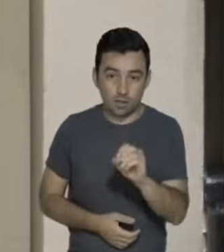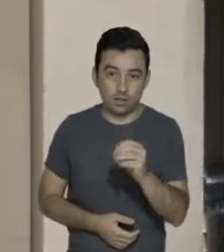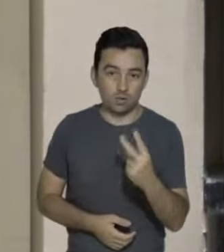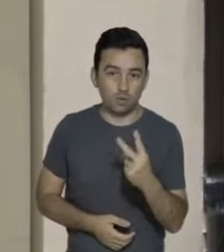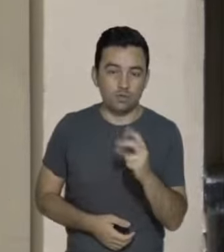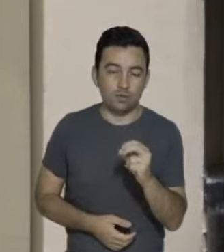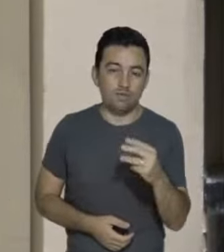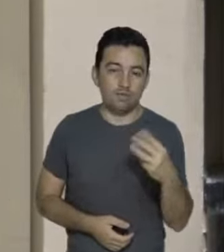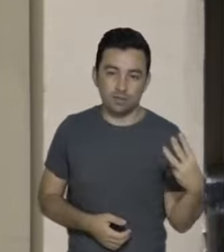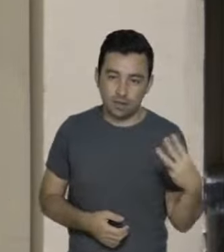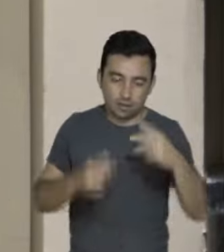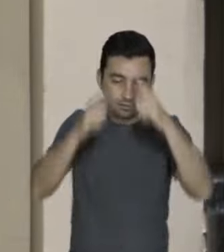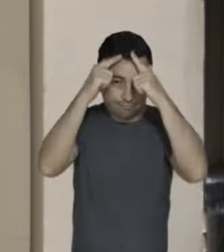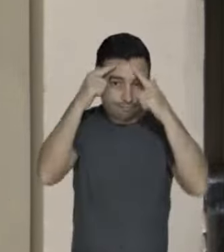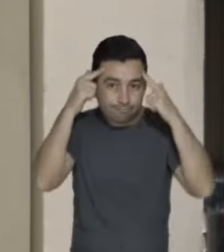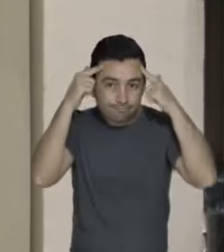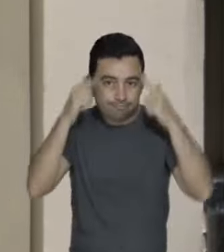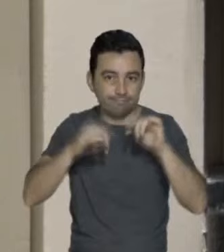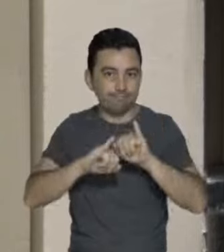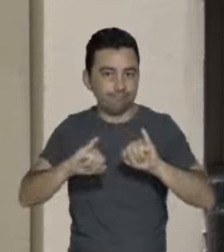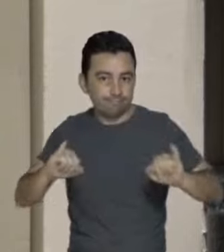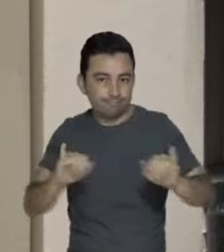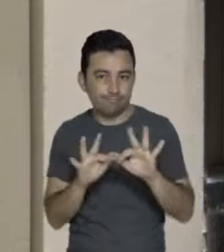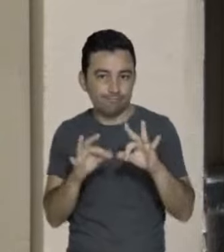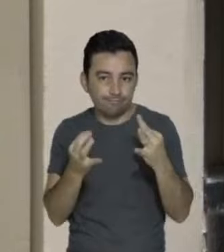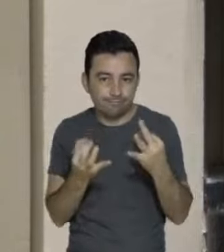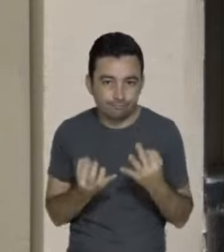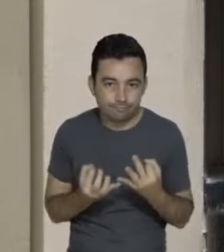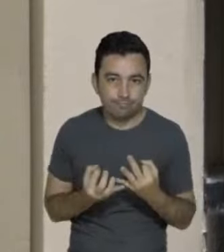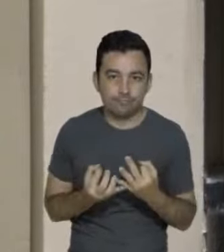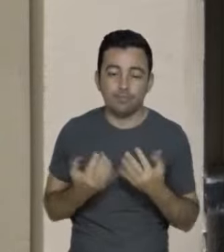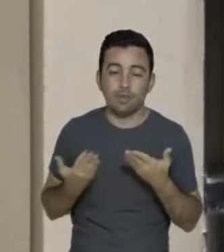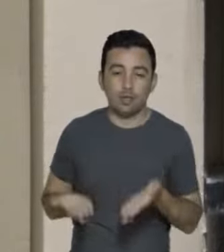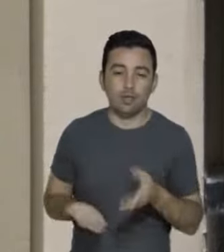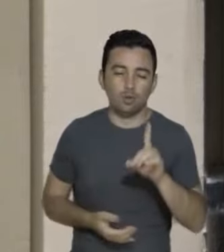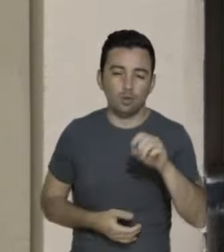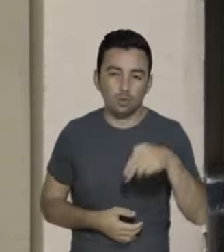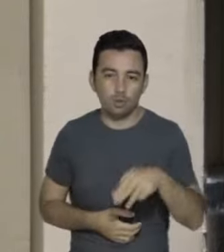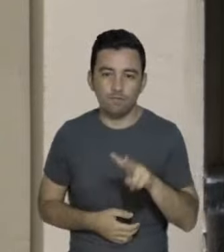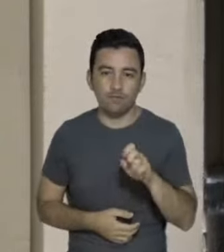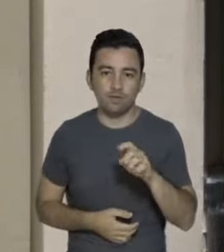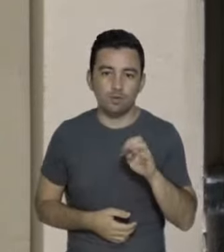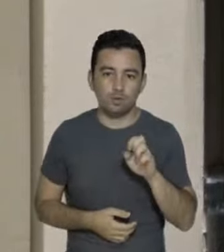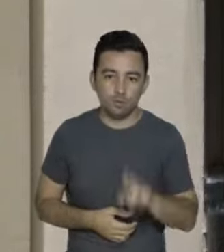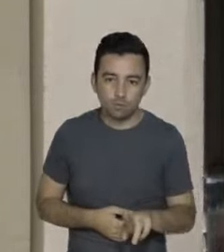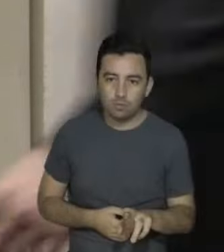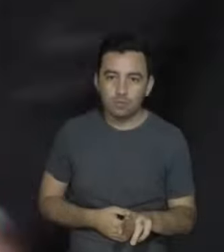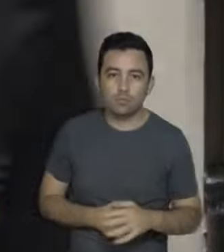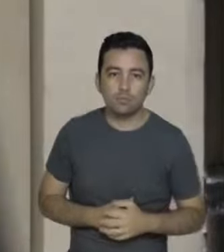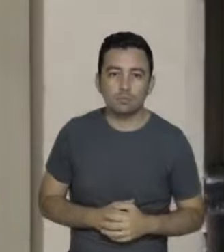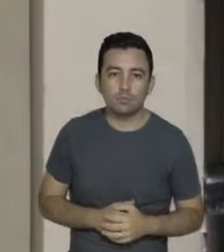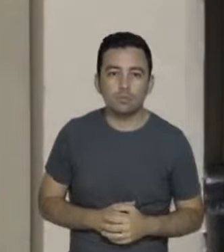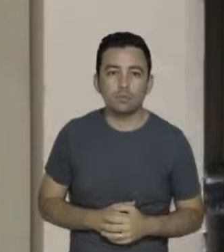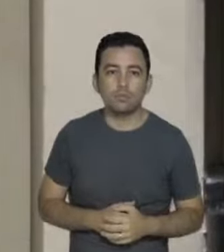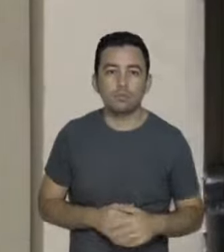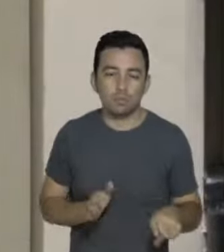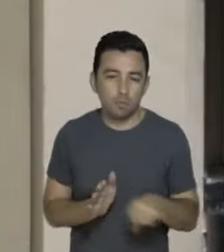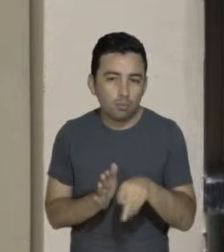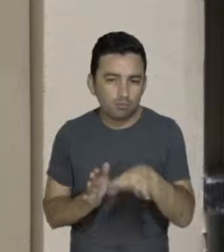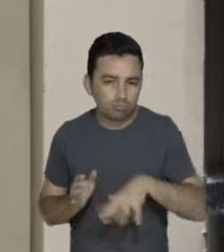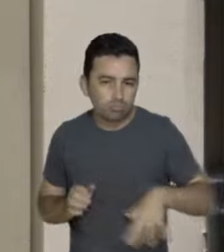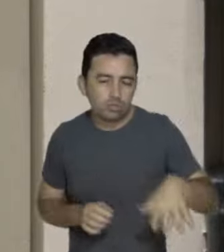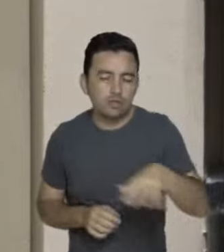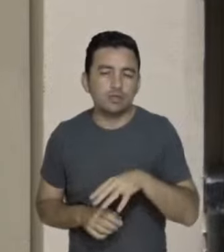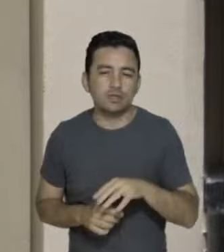Neu de sareta manifesta os familiares de Dom Vitor sligman Bispo auxiliar emérito da arquidiocese de